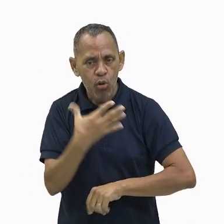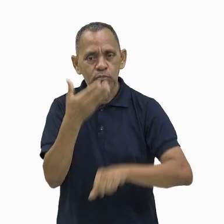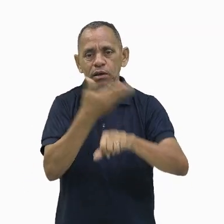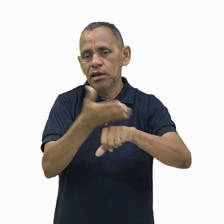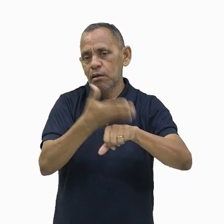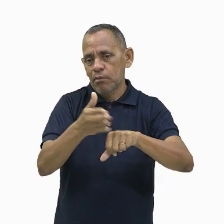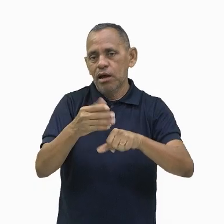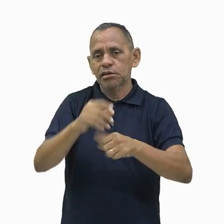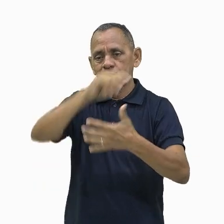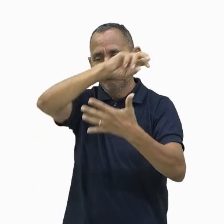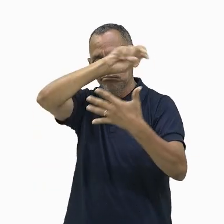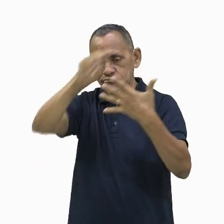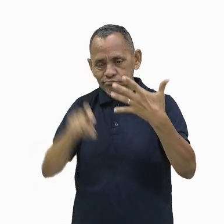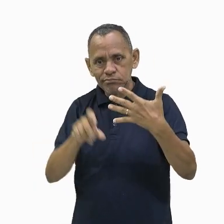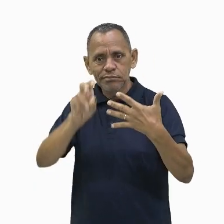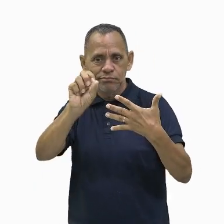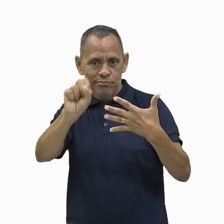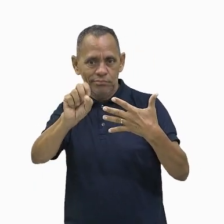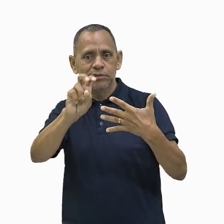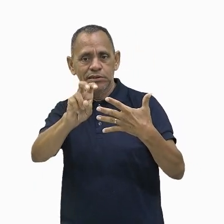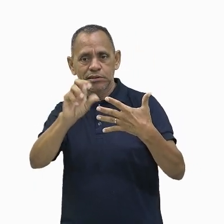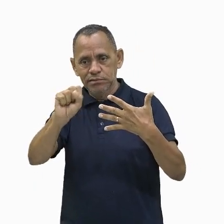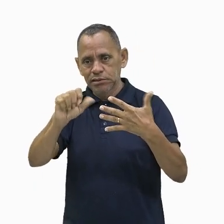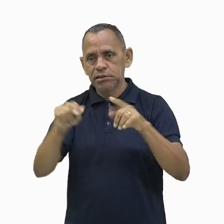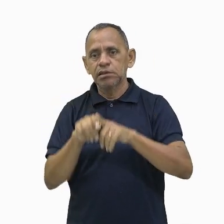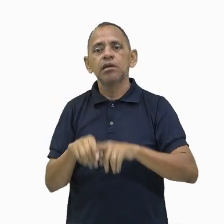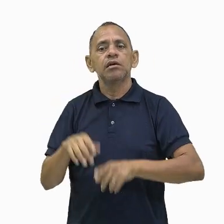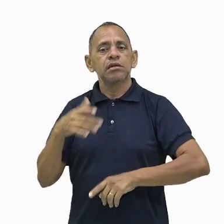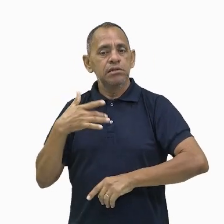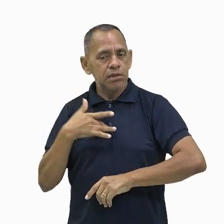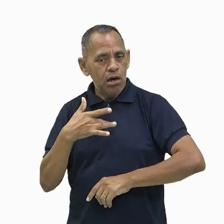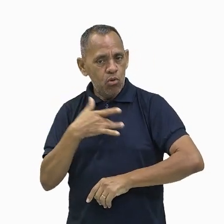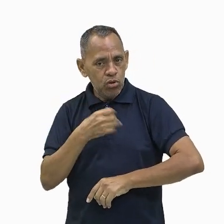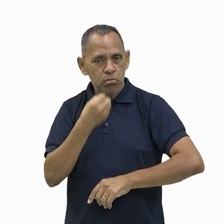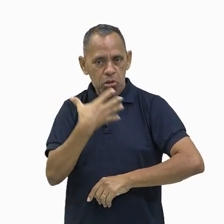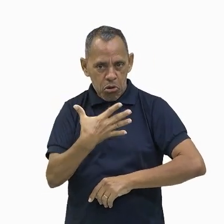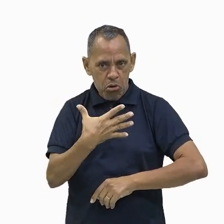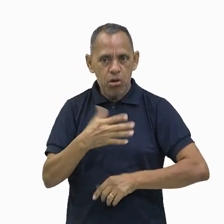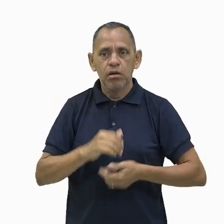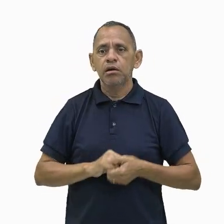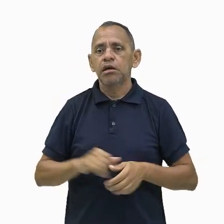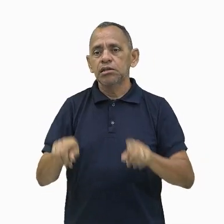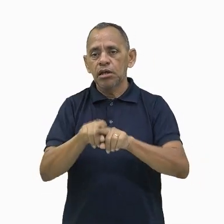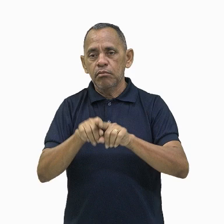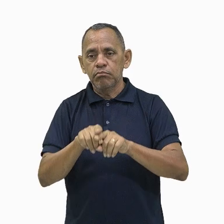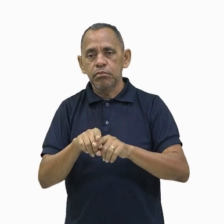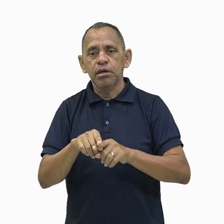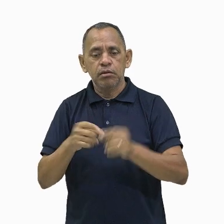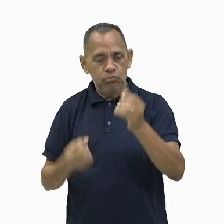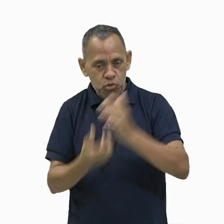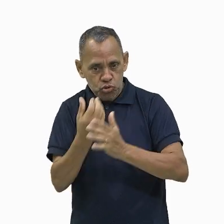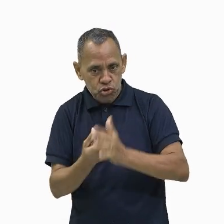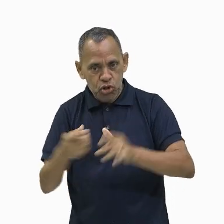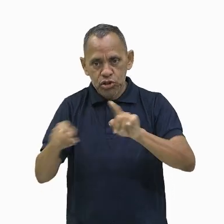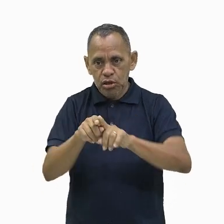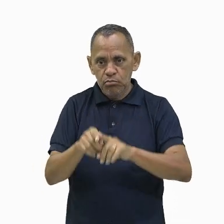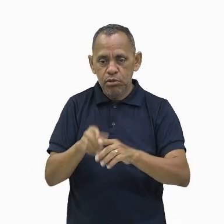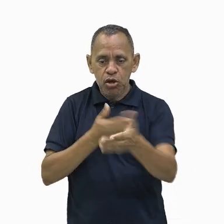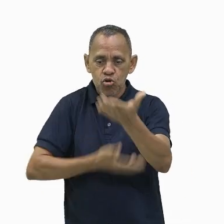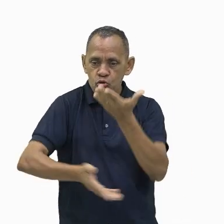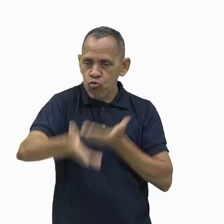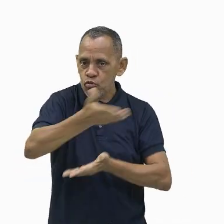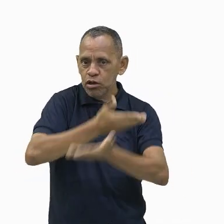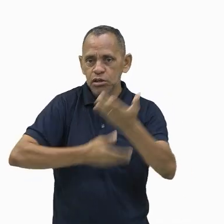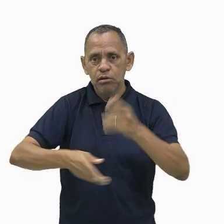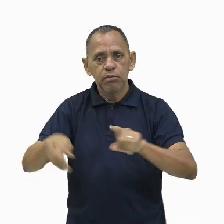5S? A gente percebe, então, mais saúde, produtividade, convivência e paz no